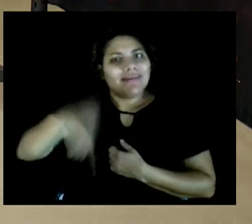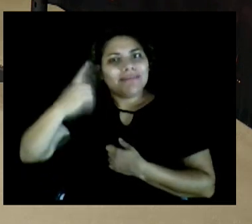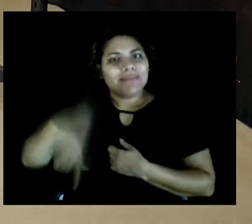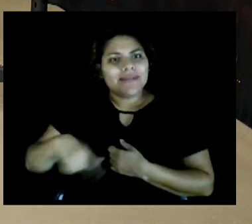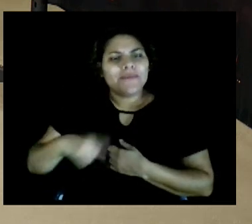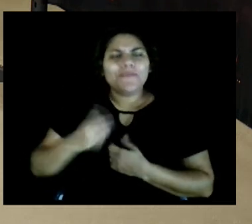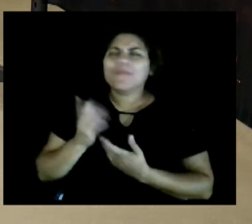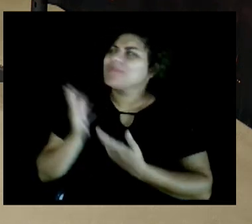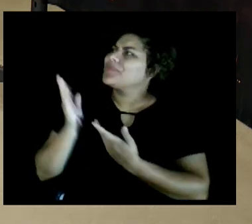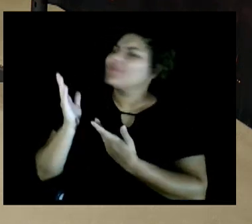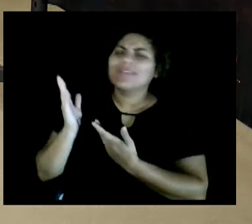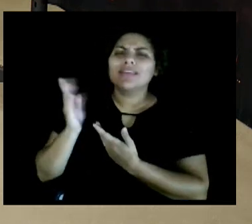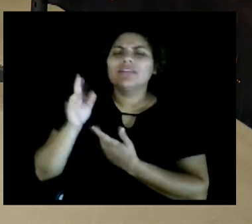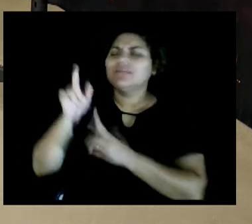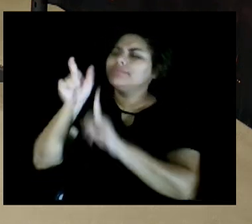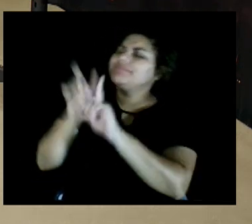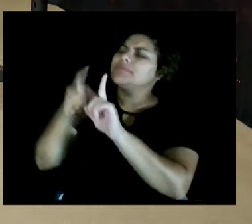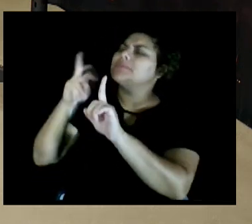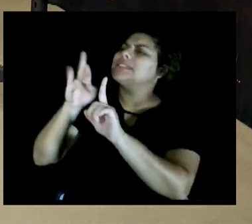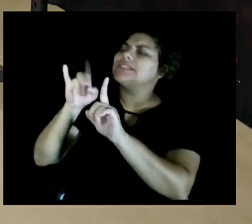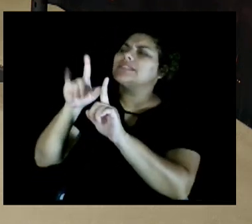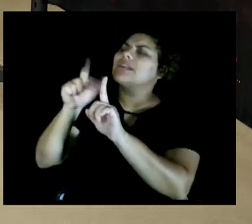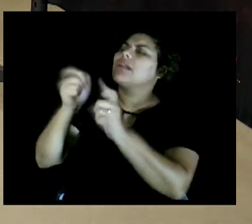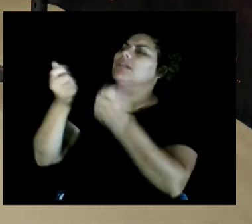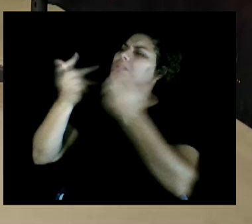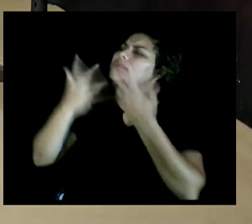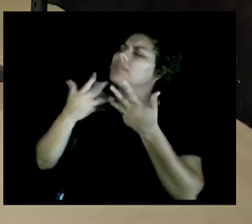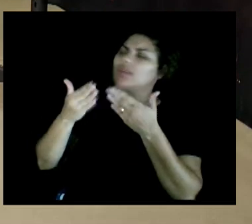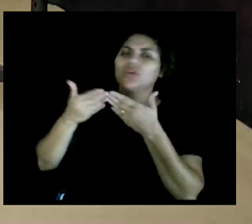fala pra gente um pouquinho sobre qual a sua